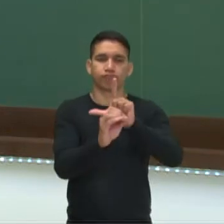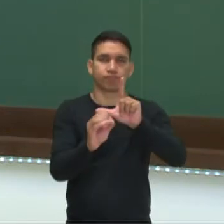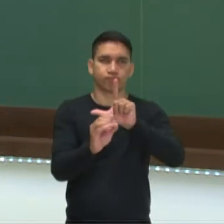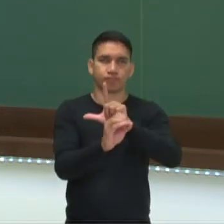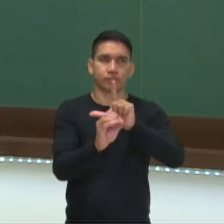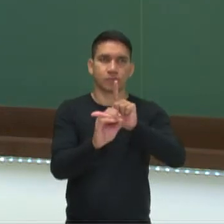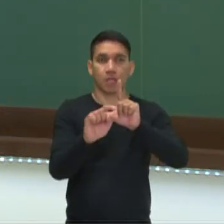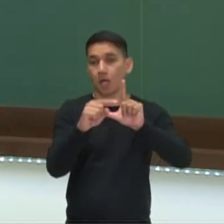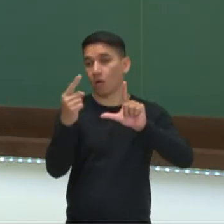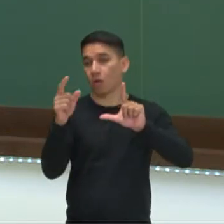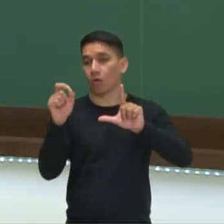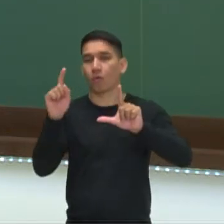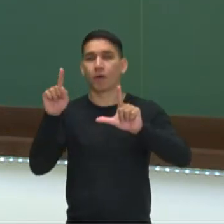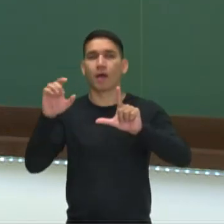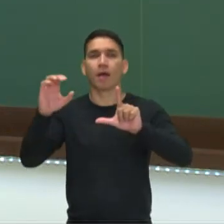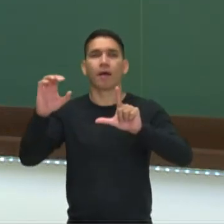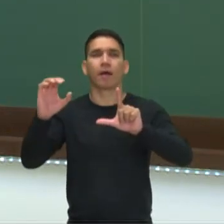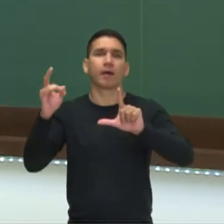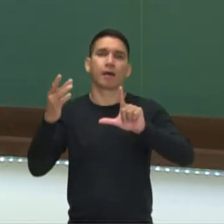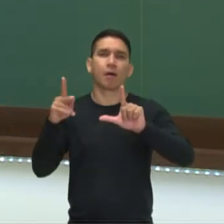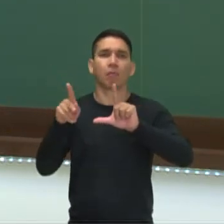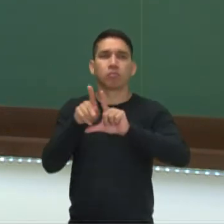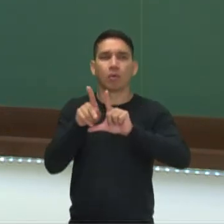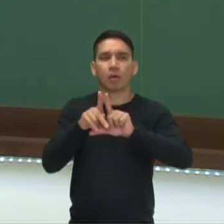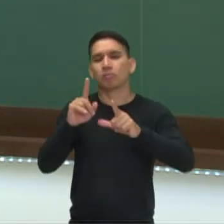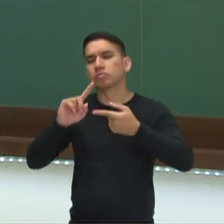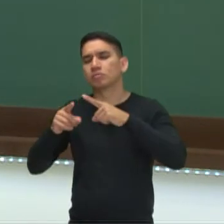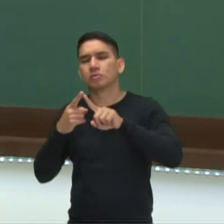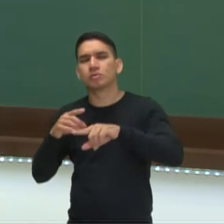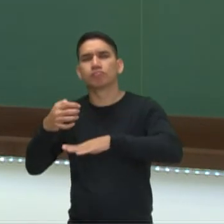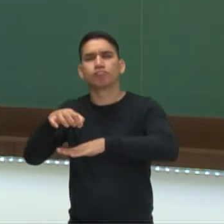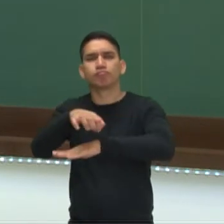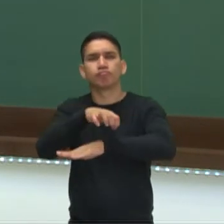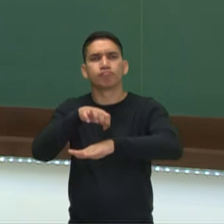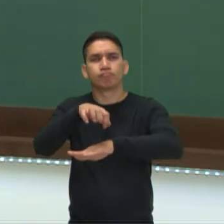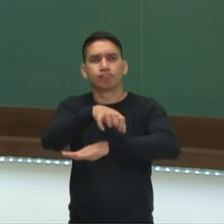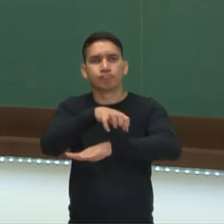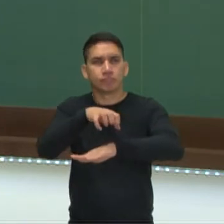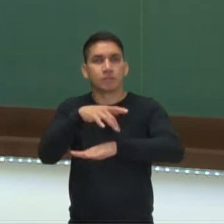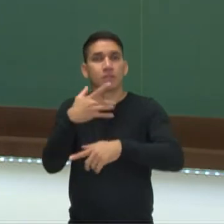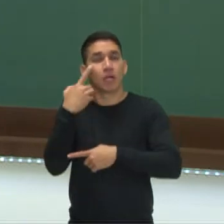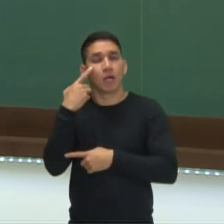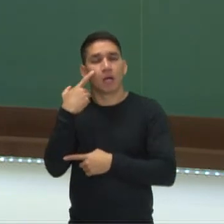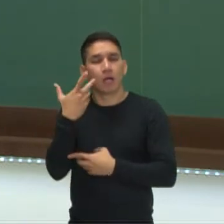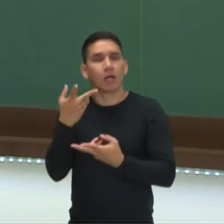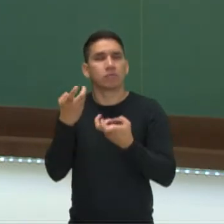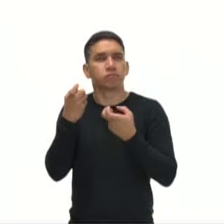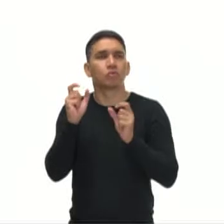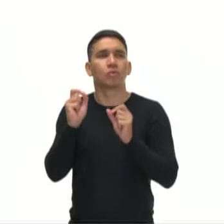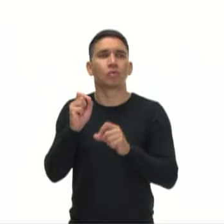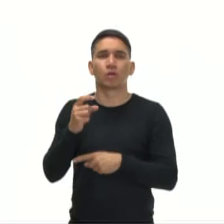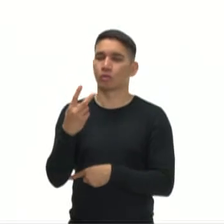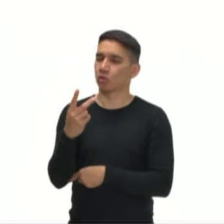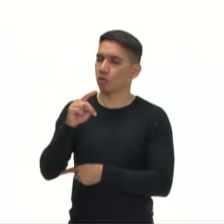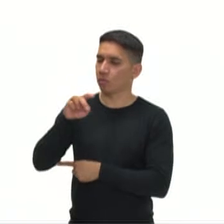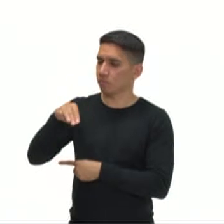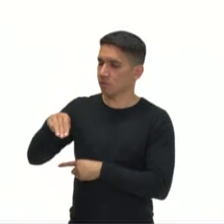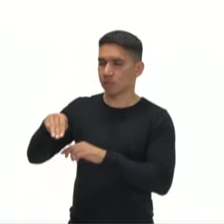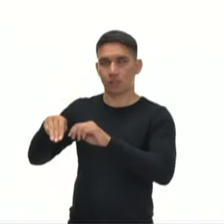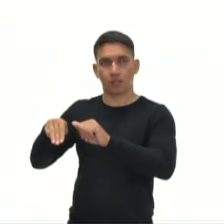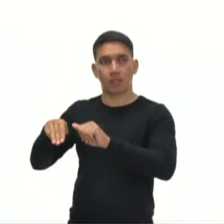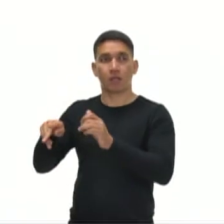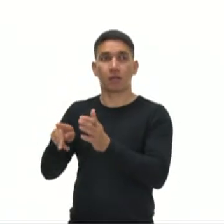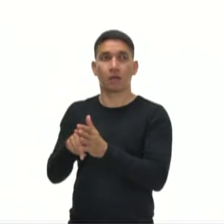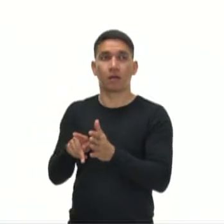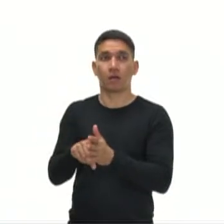A próxima coordenada eu posso usar para calcular a resistência. Então, fazendo isso, 2 miliamperes, eu peguei